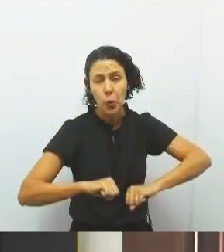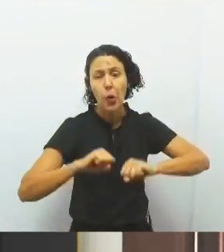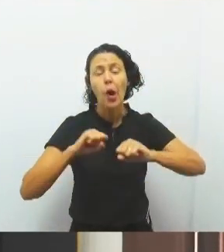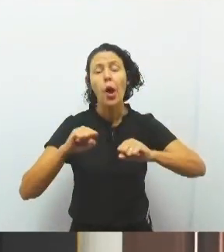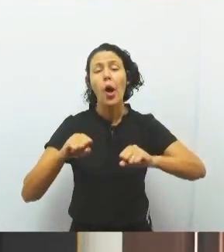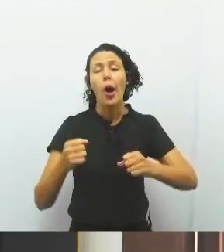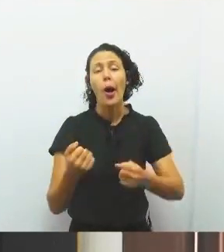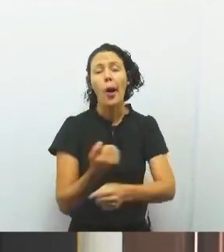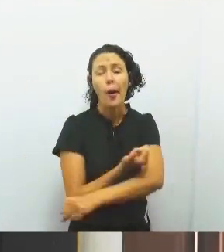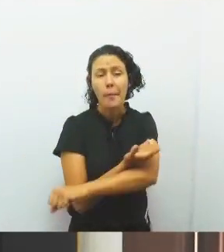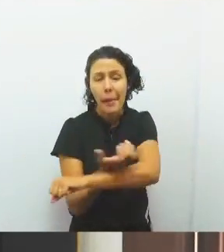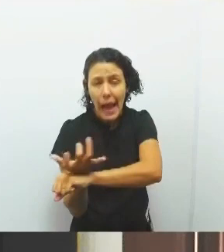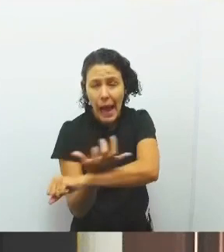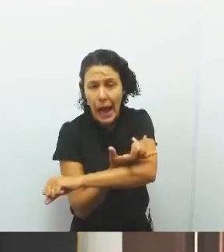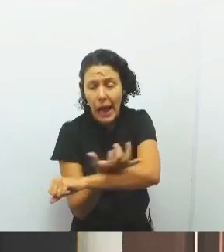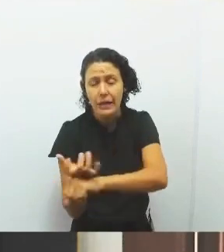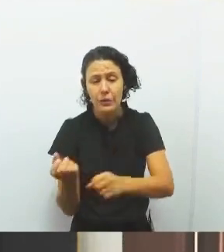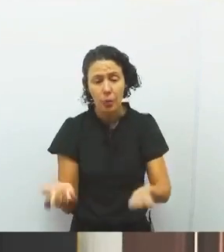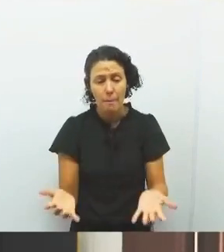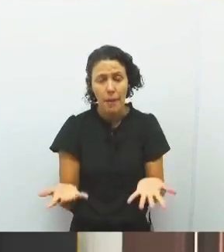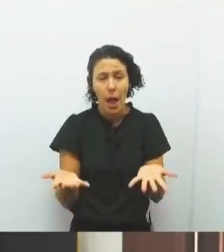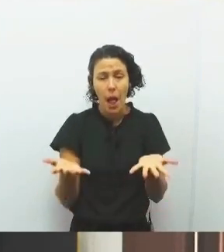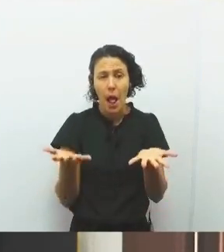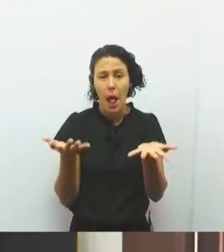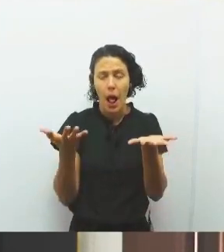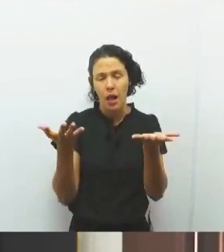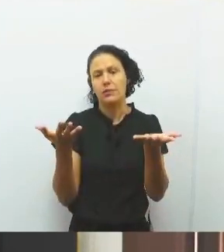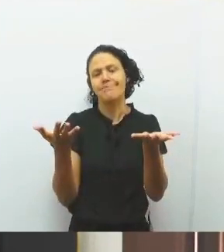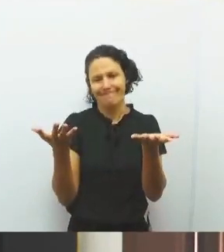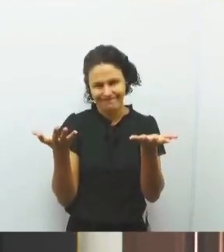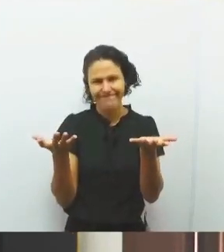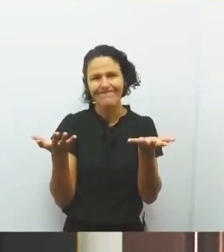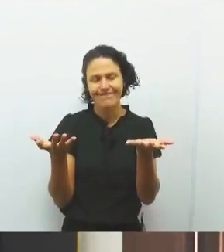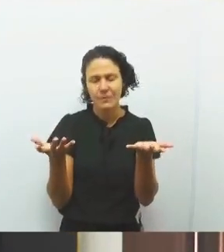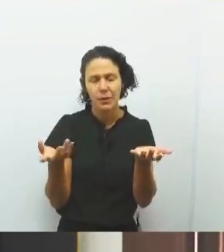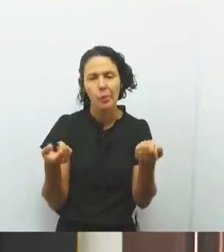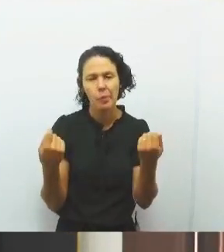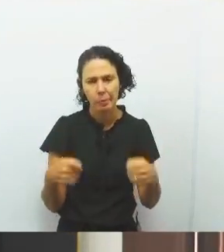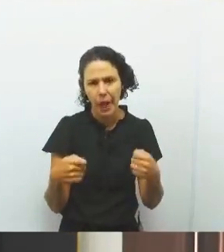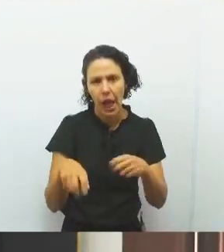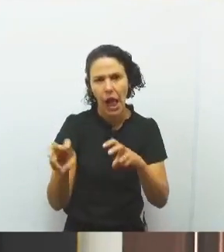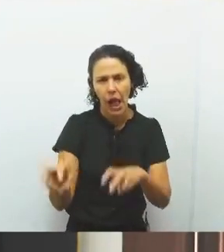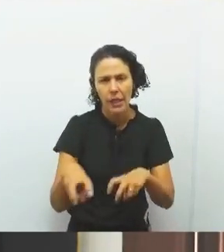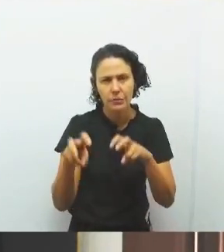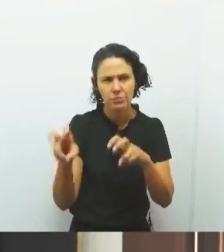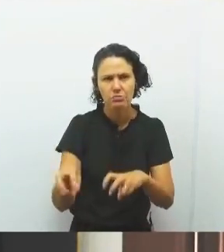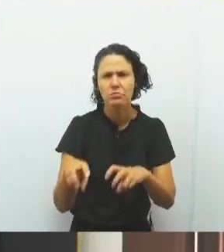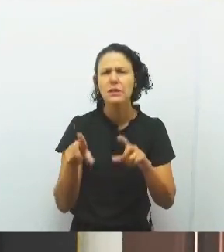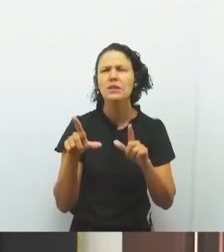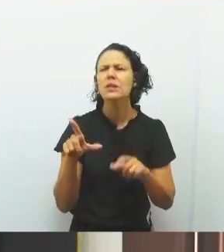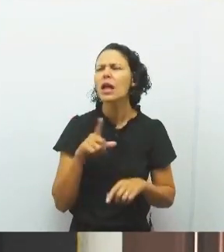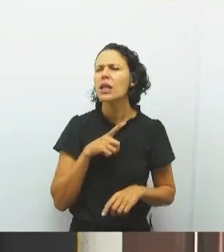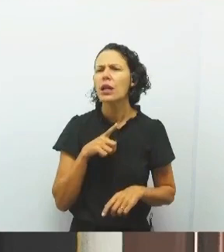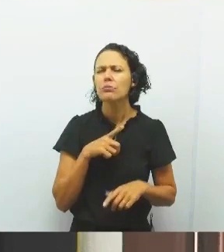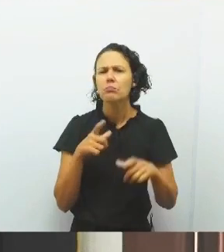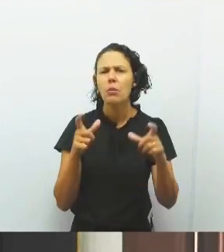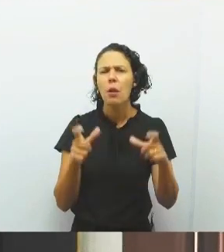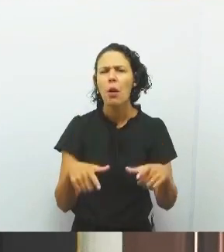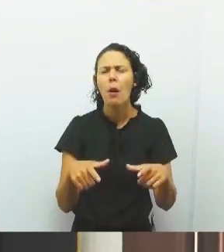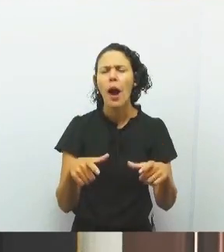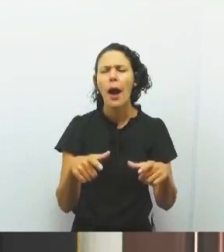utilizado porque a escola que nós temos ali embaixo omirante Laranjeiras é isso Tite no Parque das